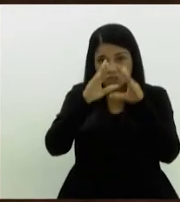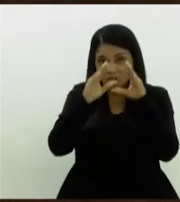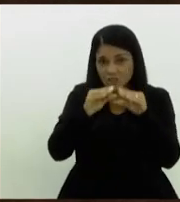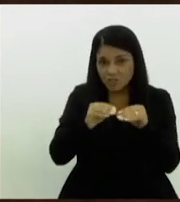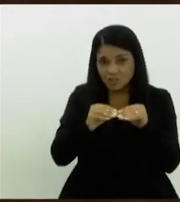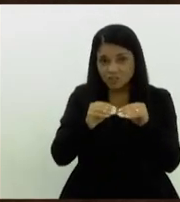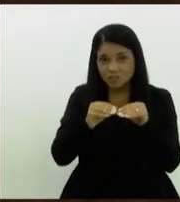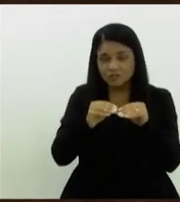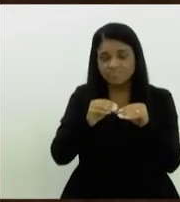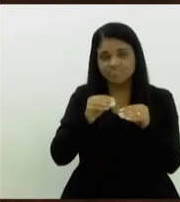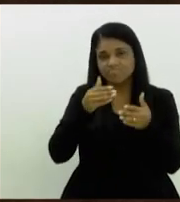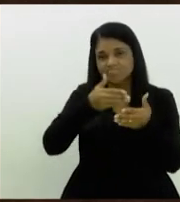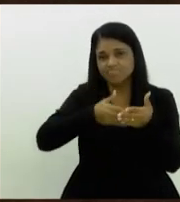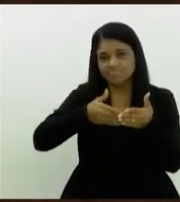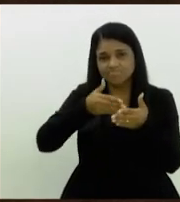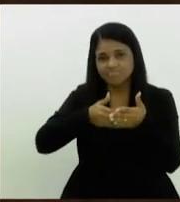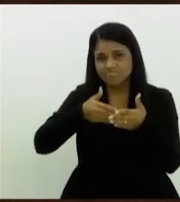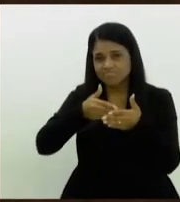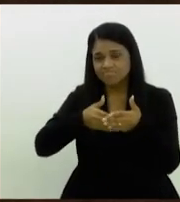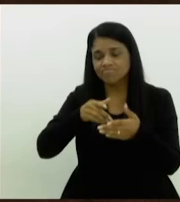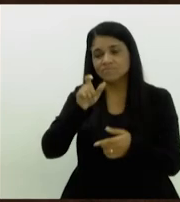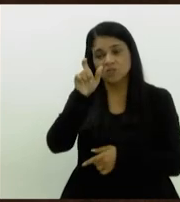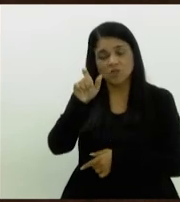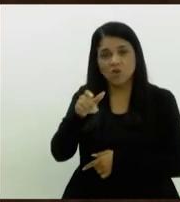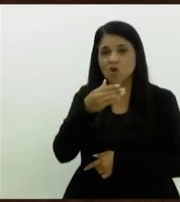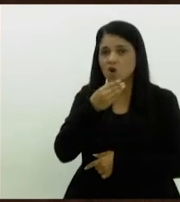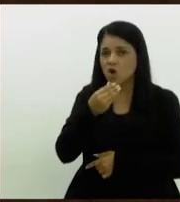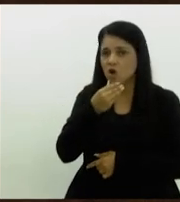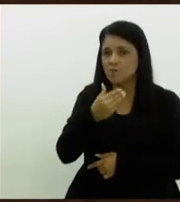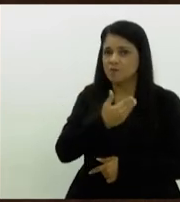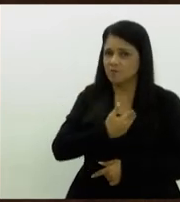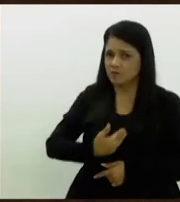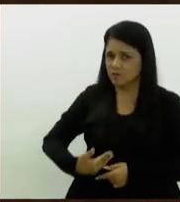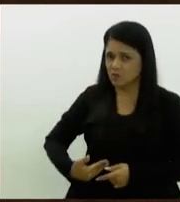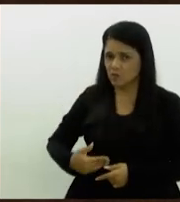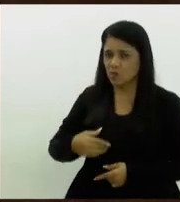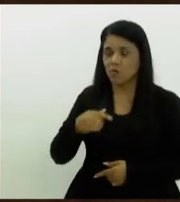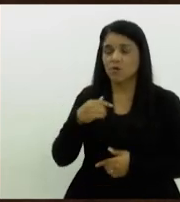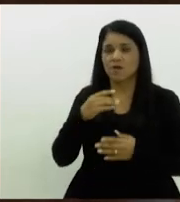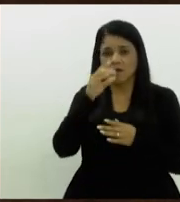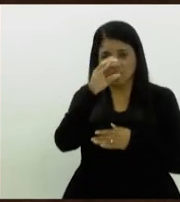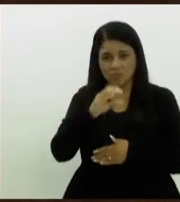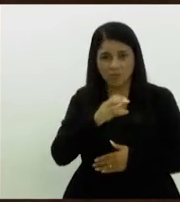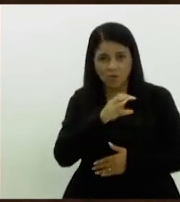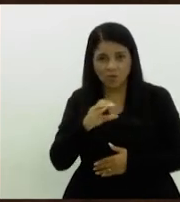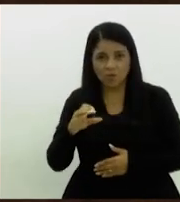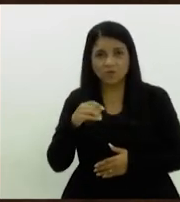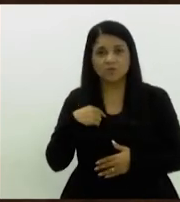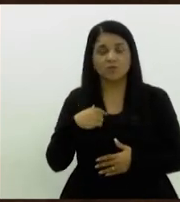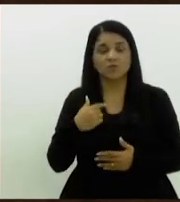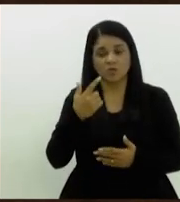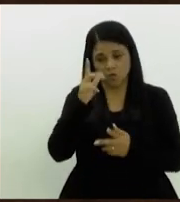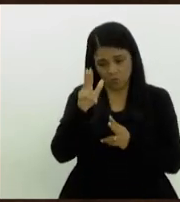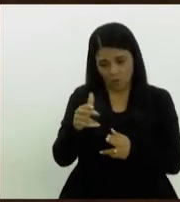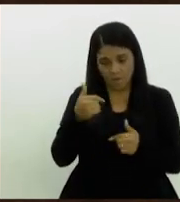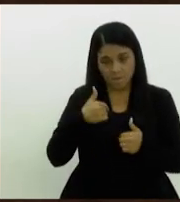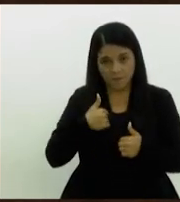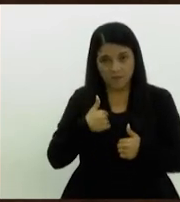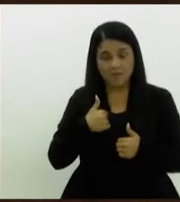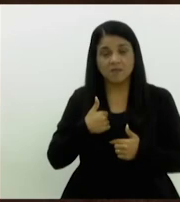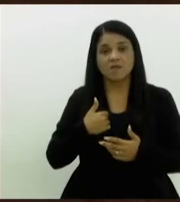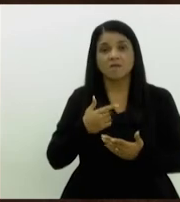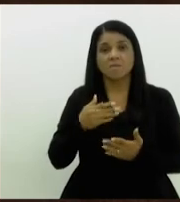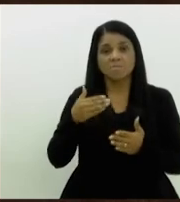está impedindo, o senhor que é um homem católico como eu, está impedindo que os nossos companheiros da fé